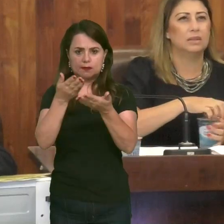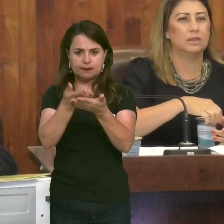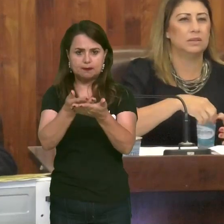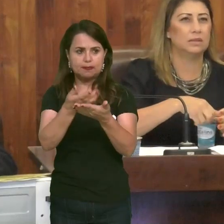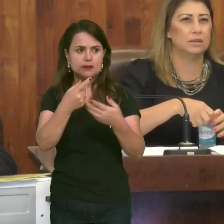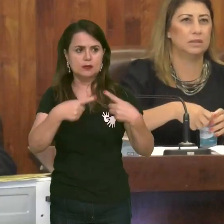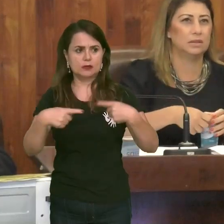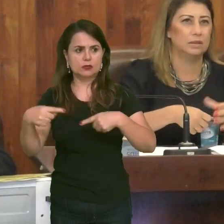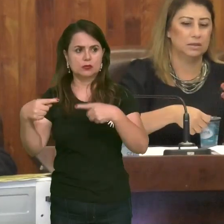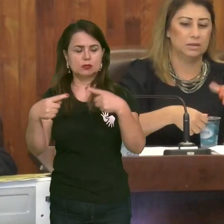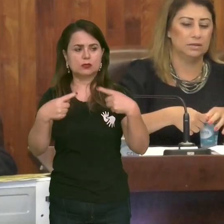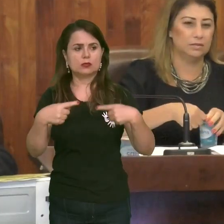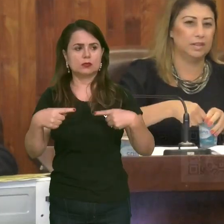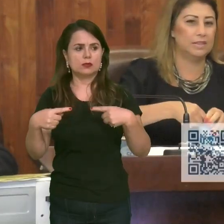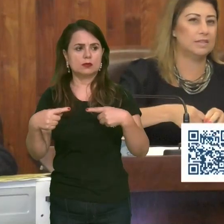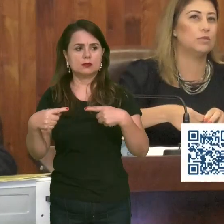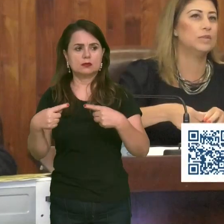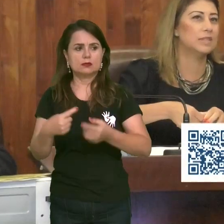discussão